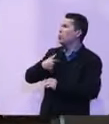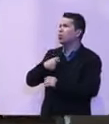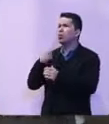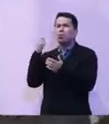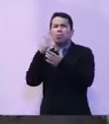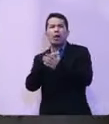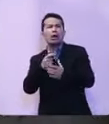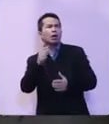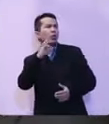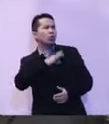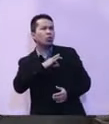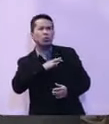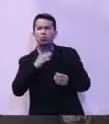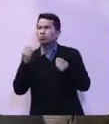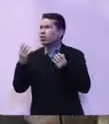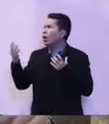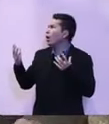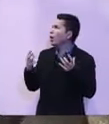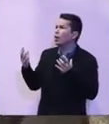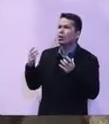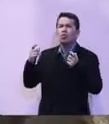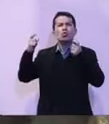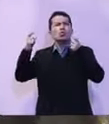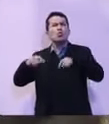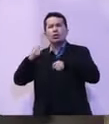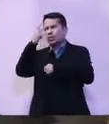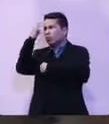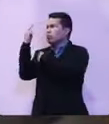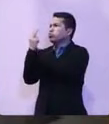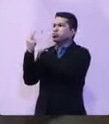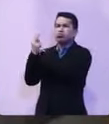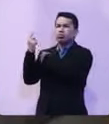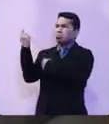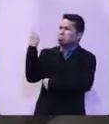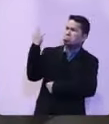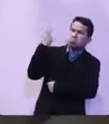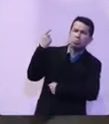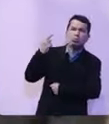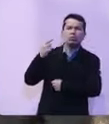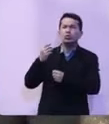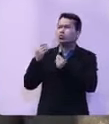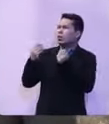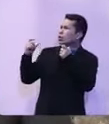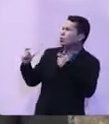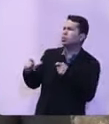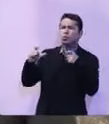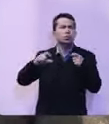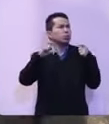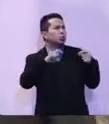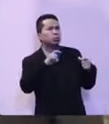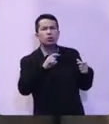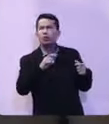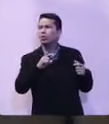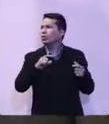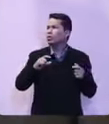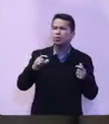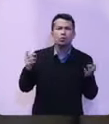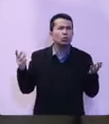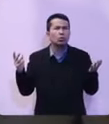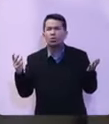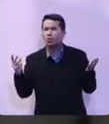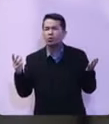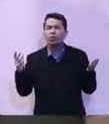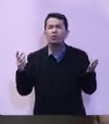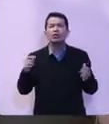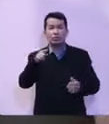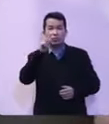os que controlavam as nossas fortalezas? Vejam Sião, a cidade onde fazemos as nossas